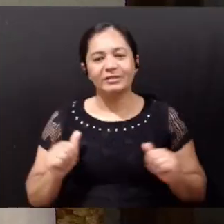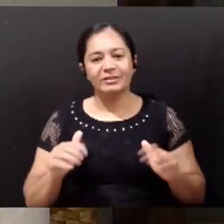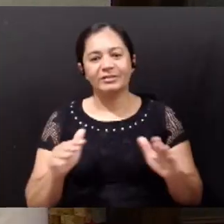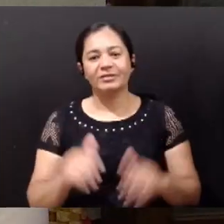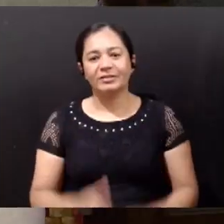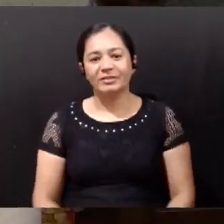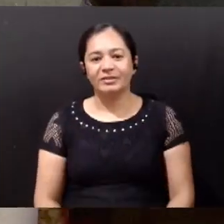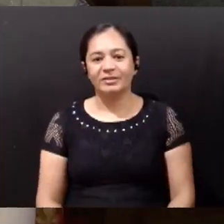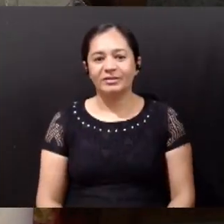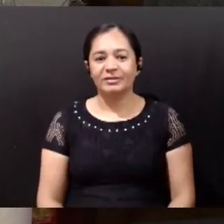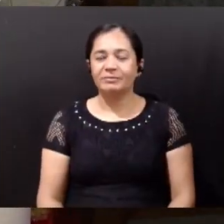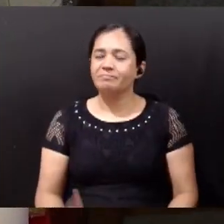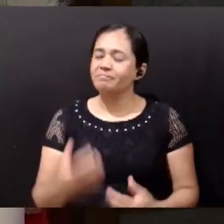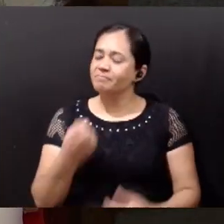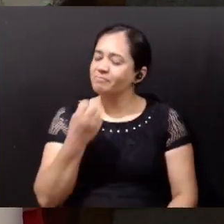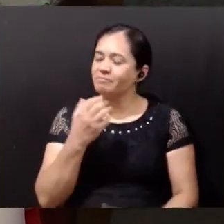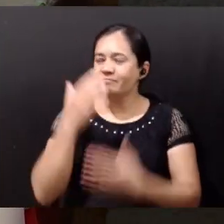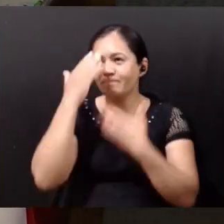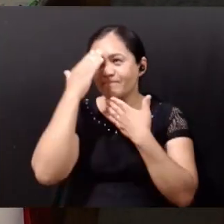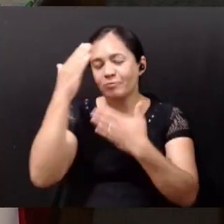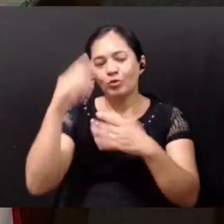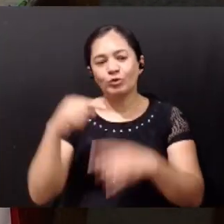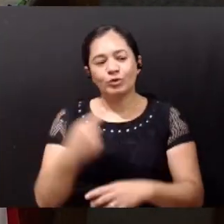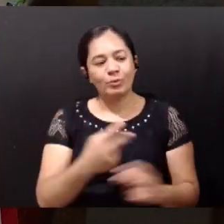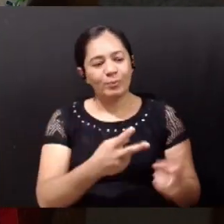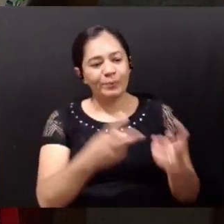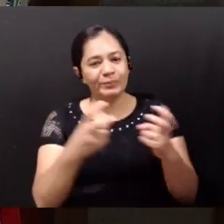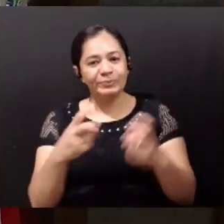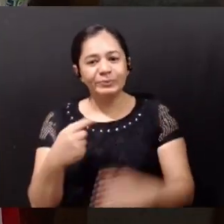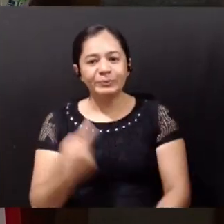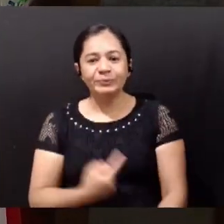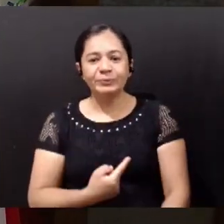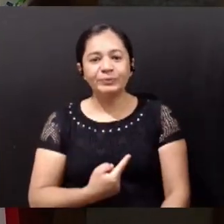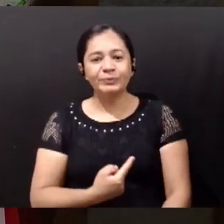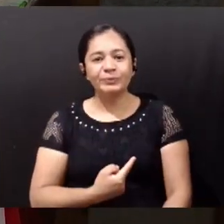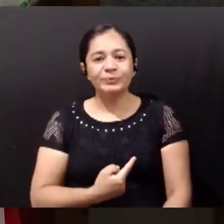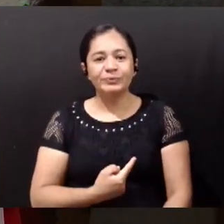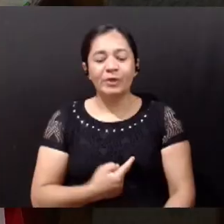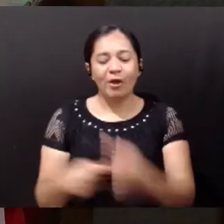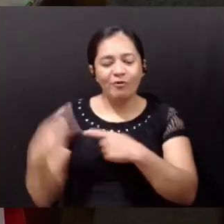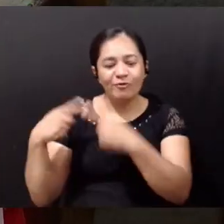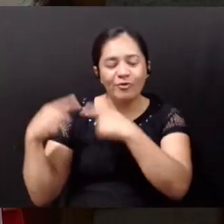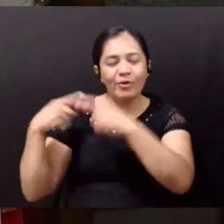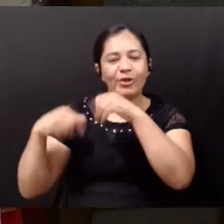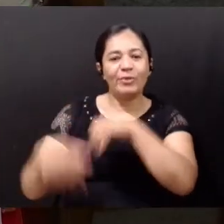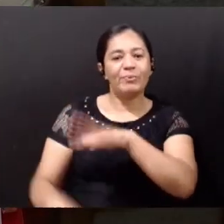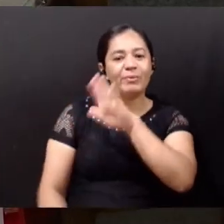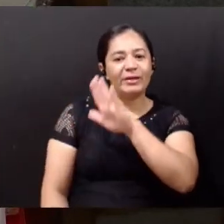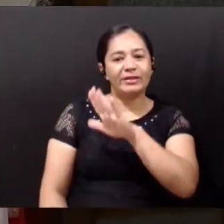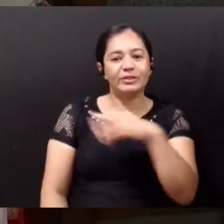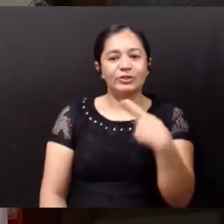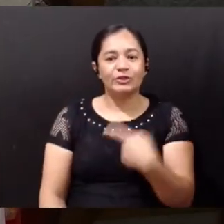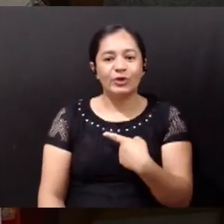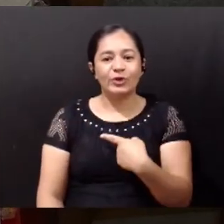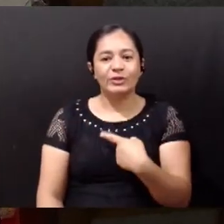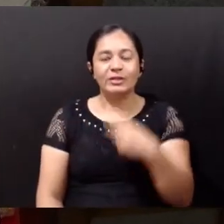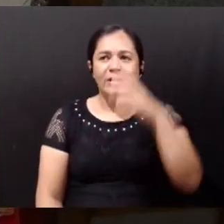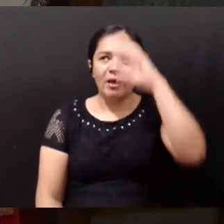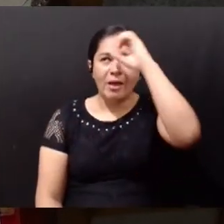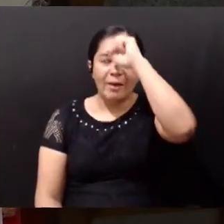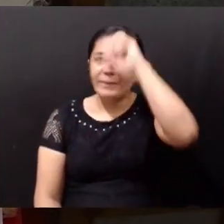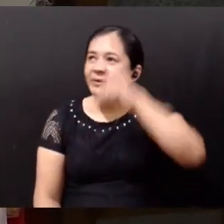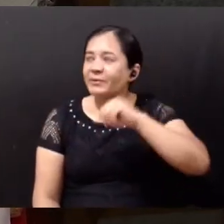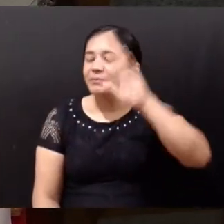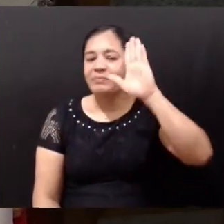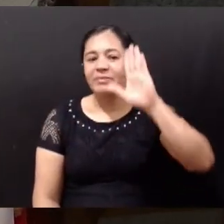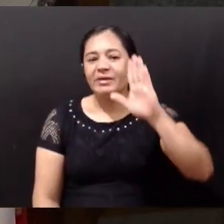gratificante, né? A gente percebe que a gente está evoluindo cada vez mais. A gente acaba aprendendo muito mais e a lição é muito mais para